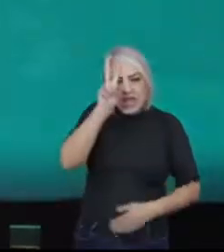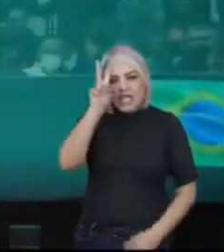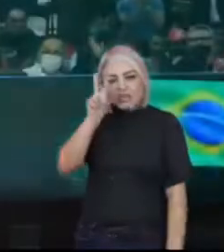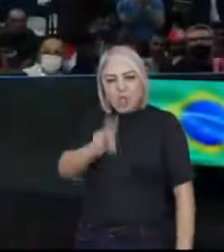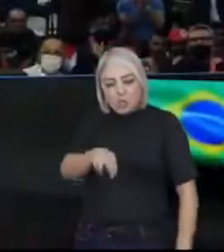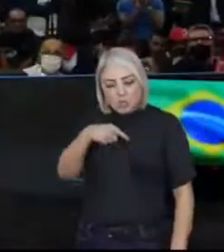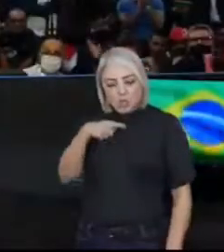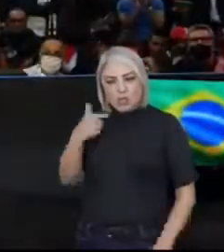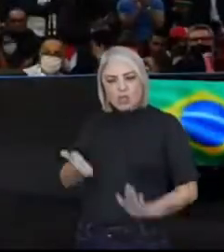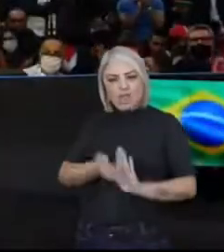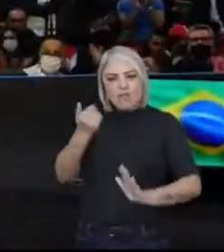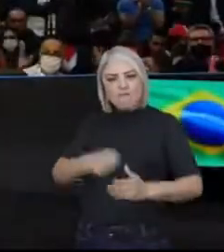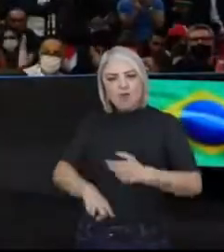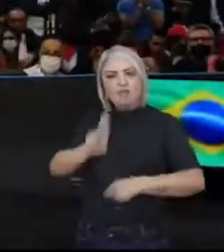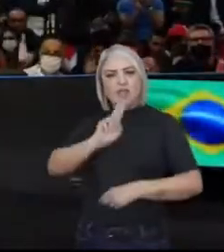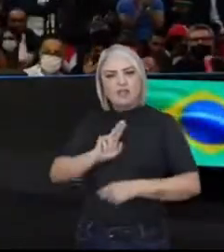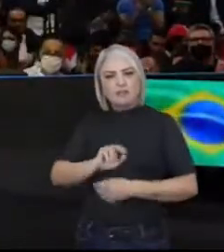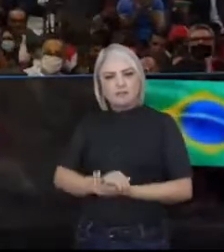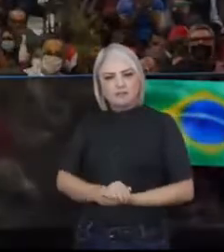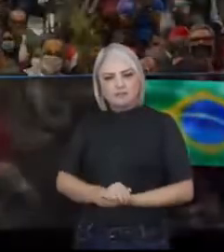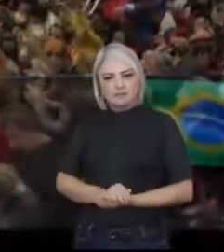ter saído.